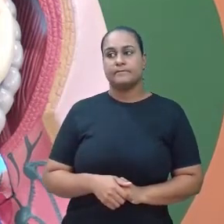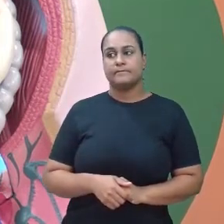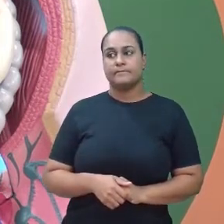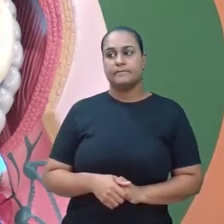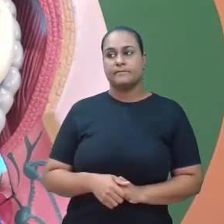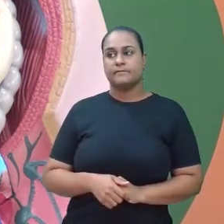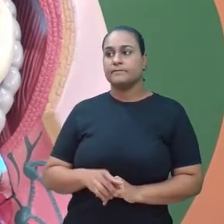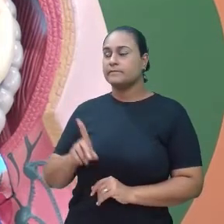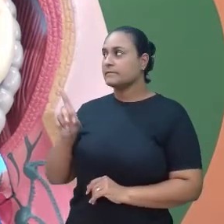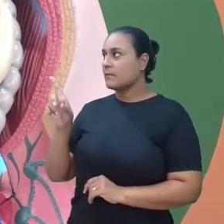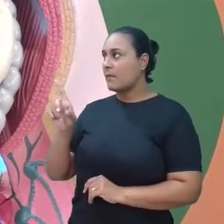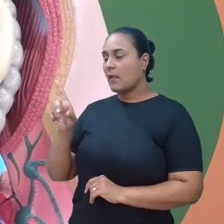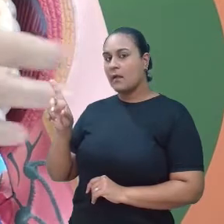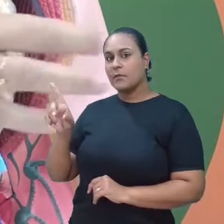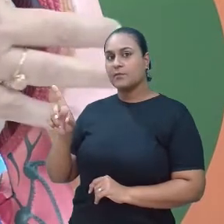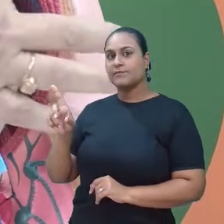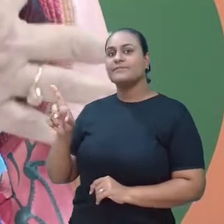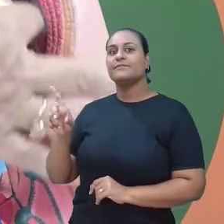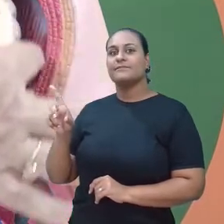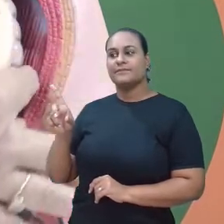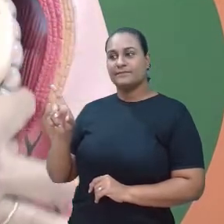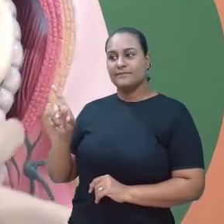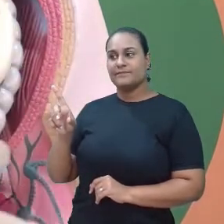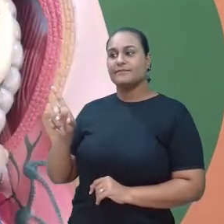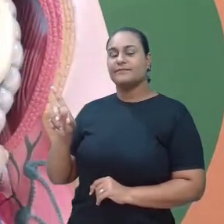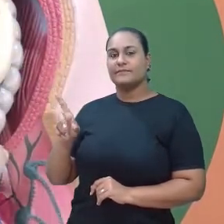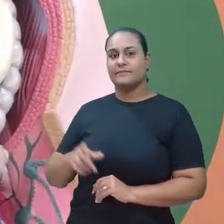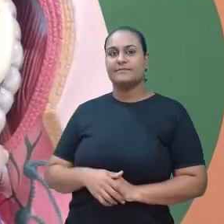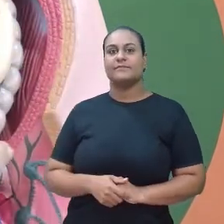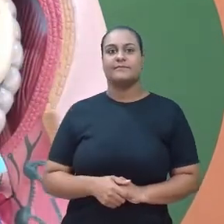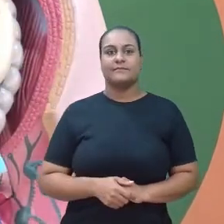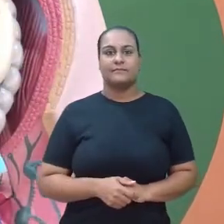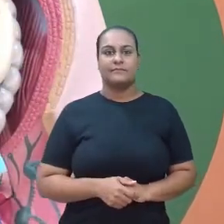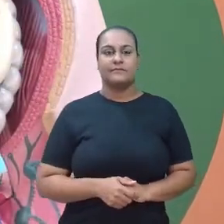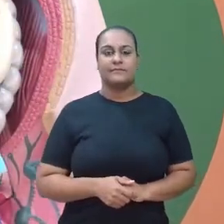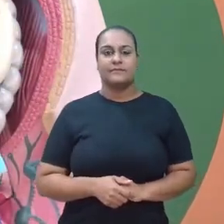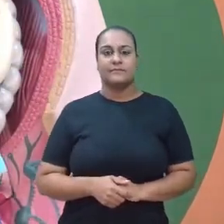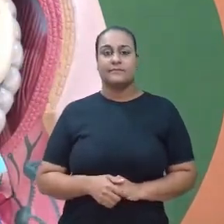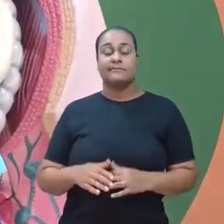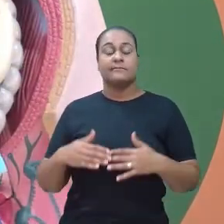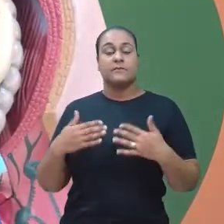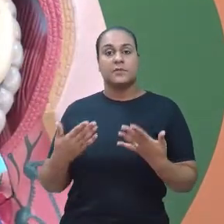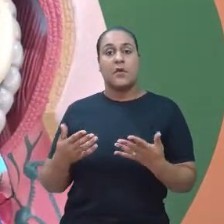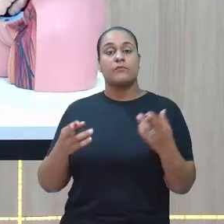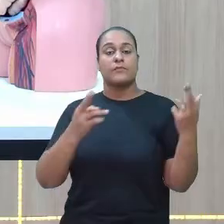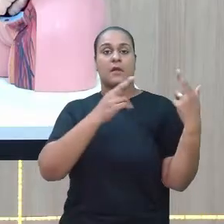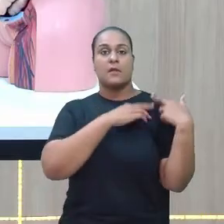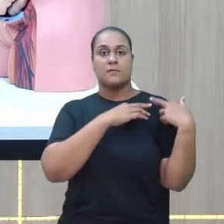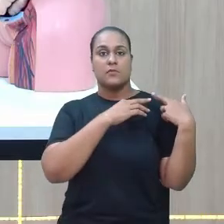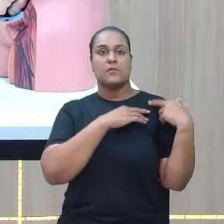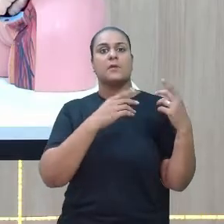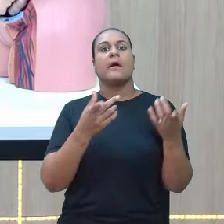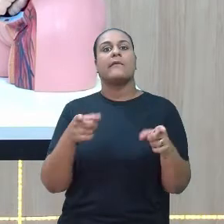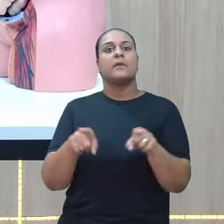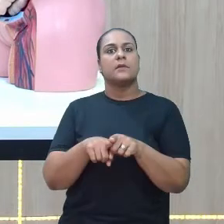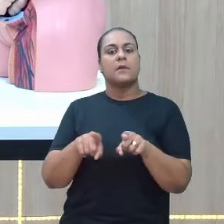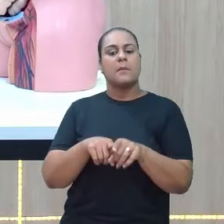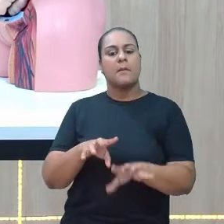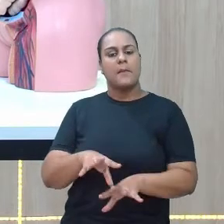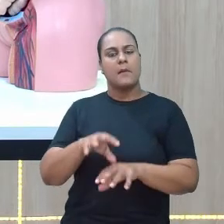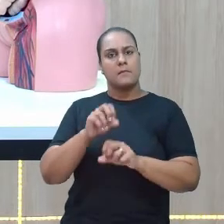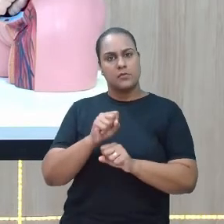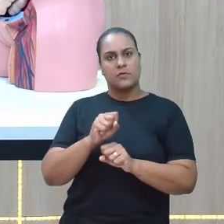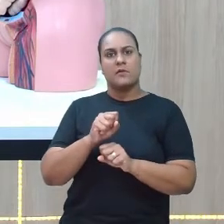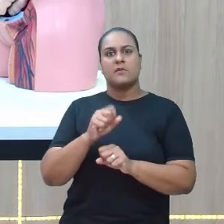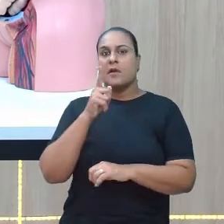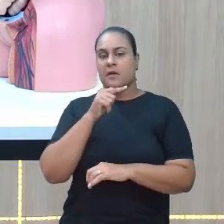colo ascendente e cólon descendente. Então, eles são responsáveis também por essa absorção, não